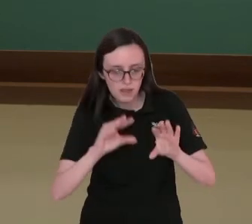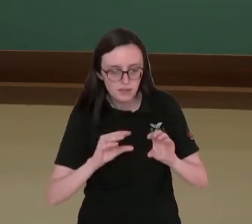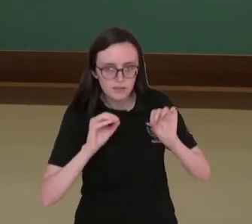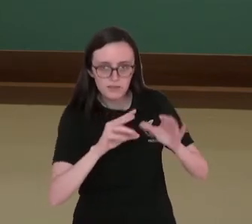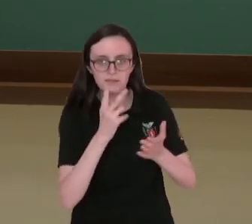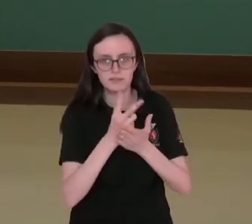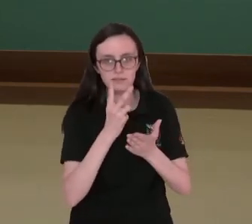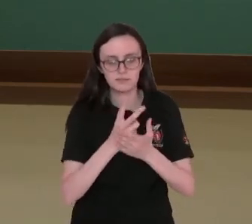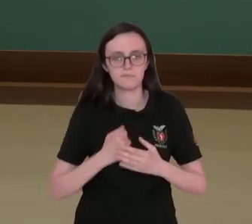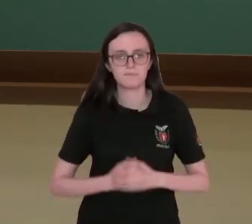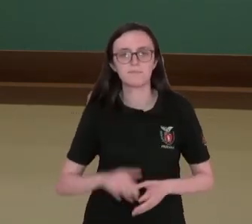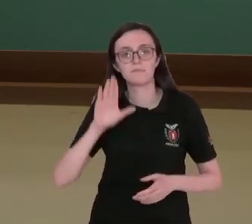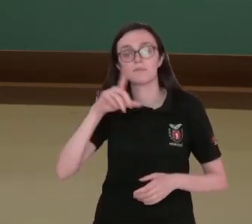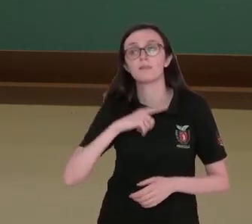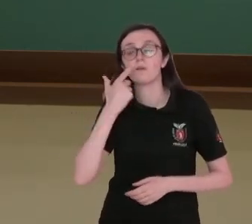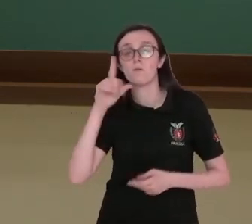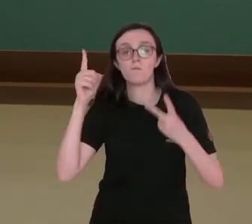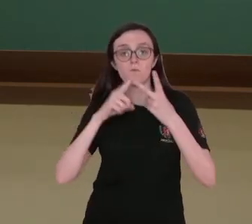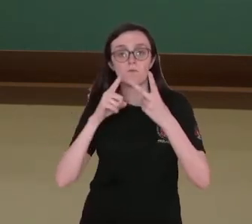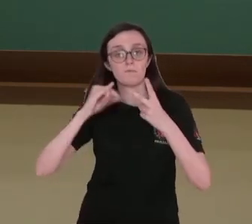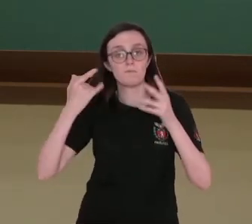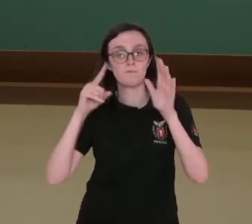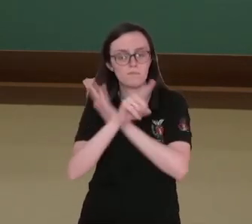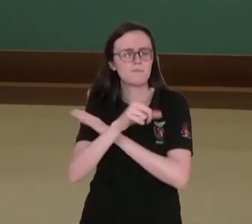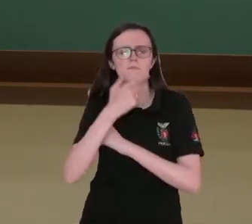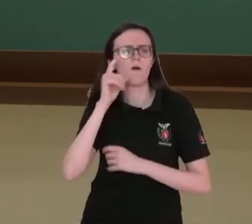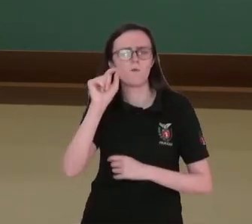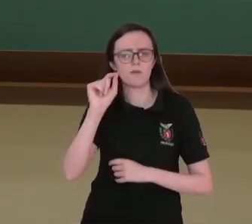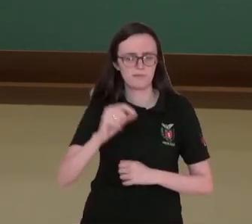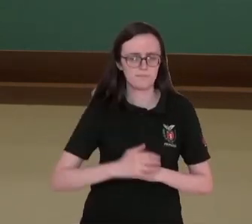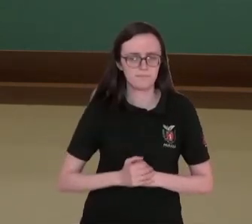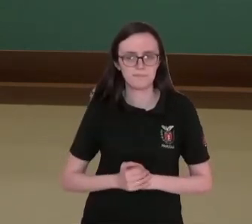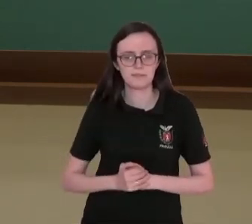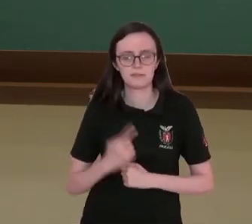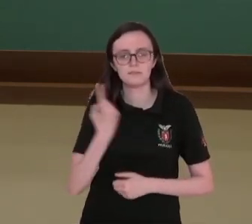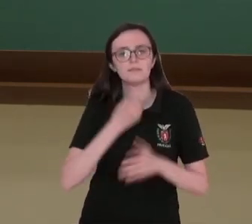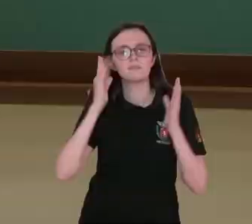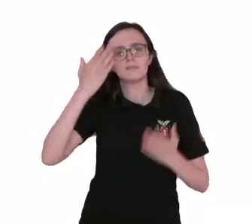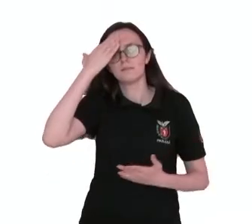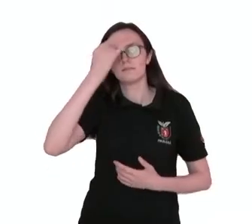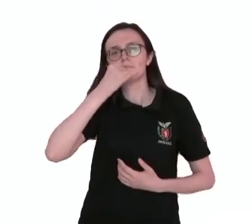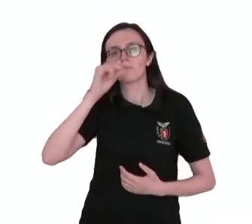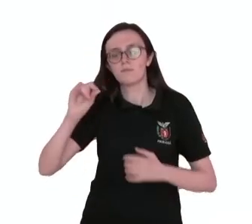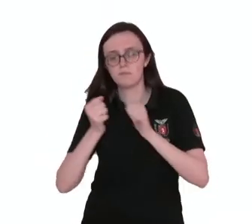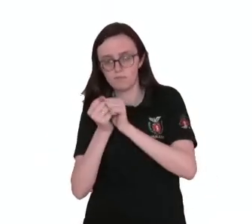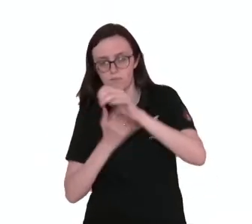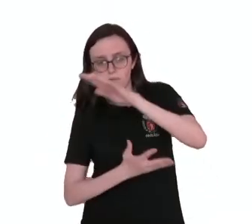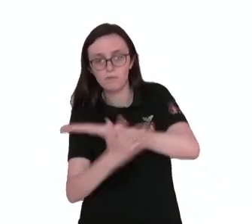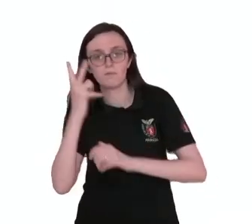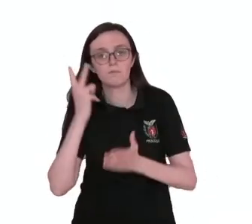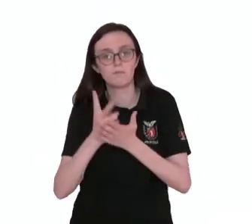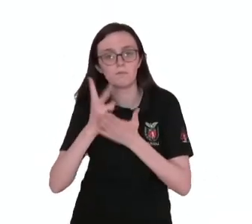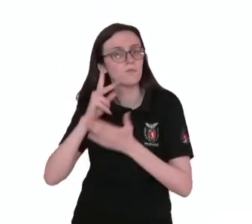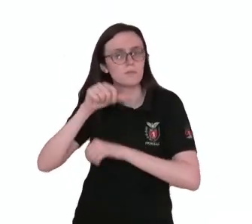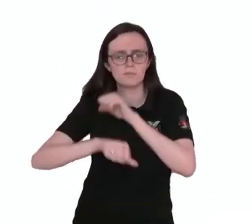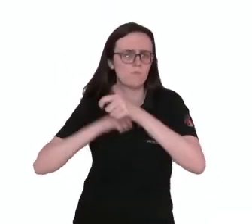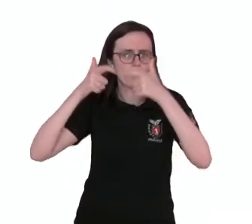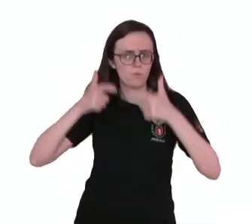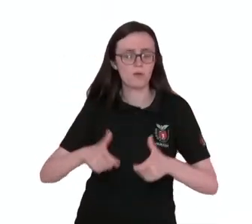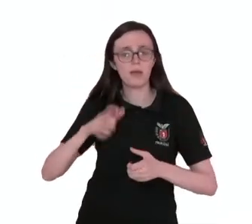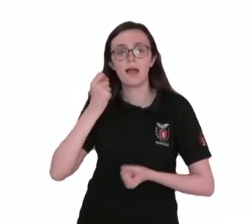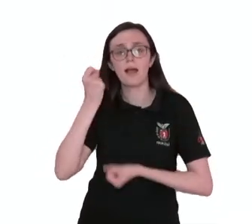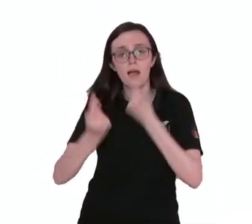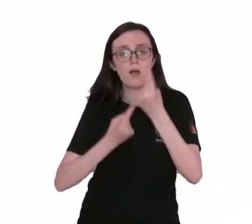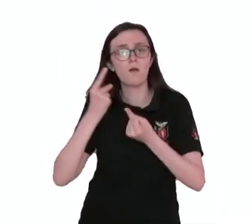sempre. Agora, uma segunda questão, o pessoal fala o seguinte: sabemos que a energia do universo é constante e ela sempre muda de lugar. Em